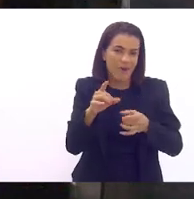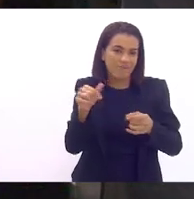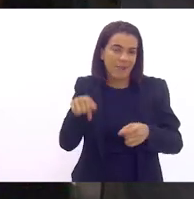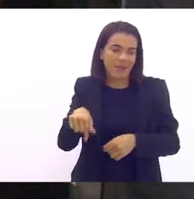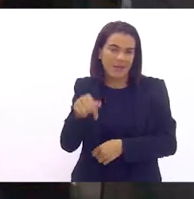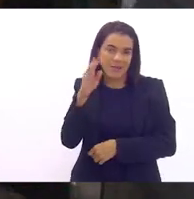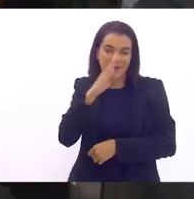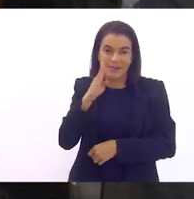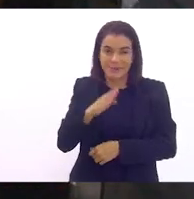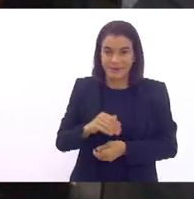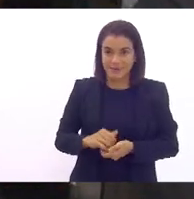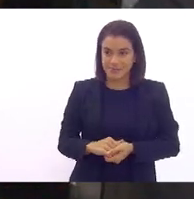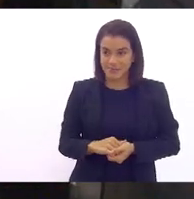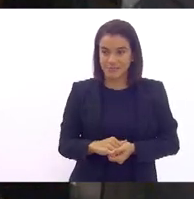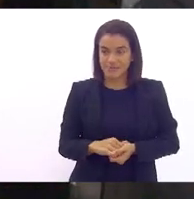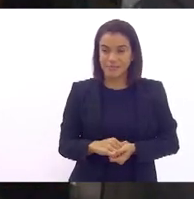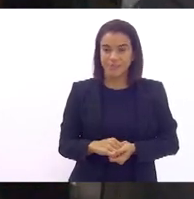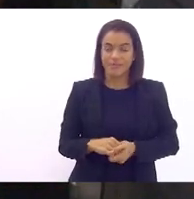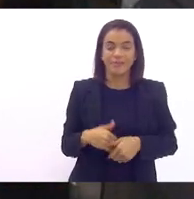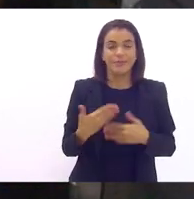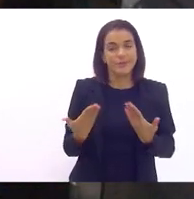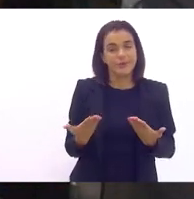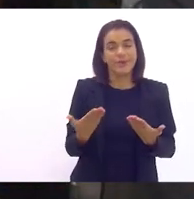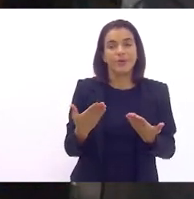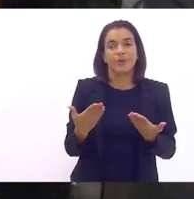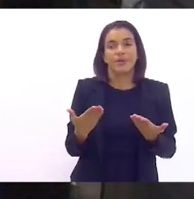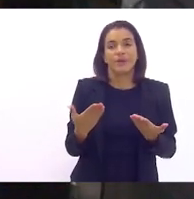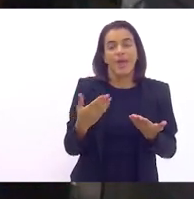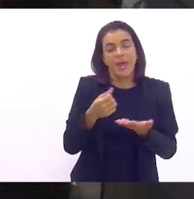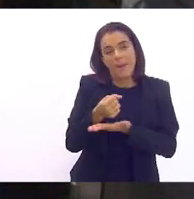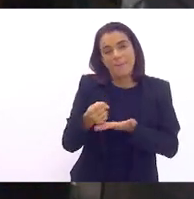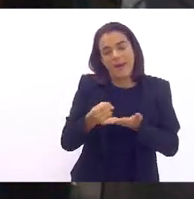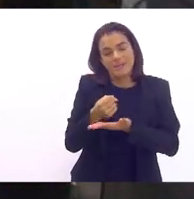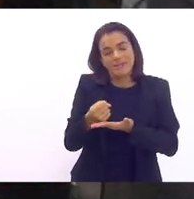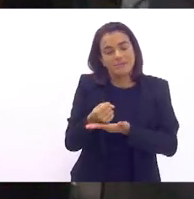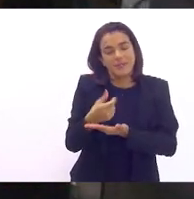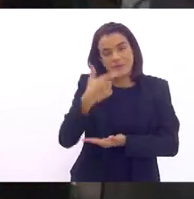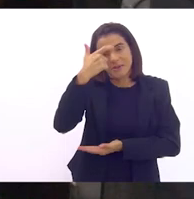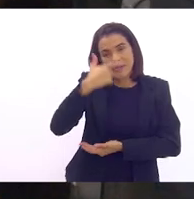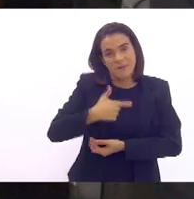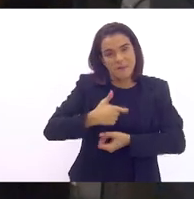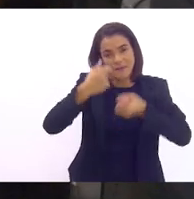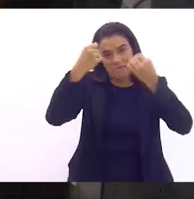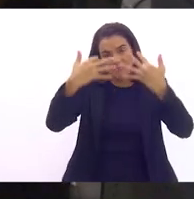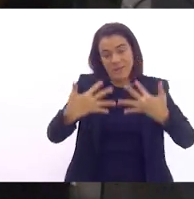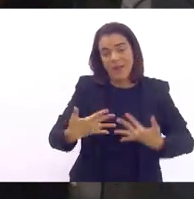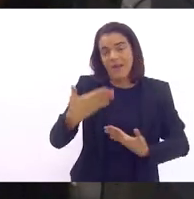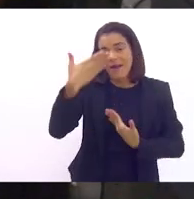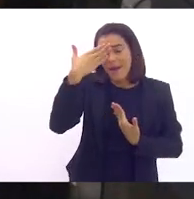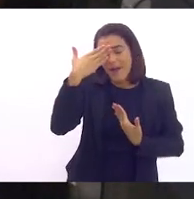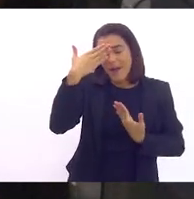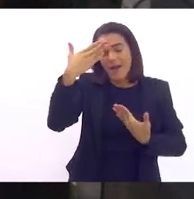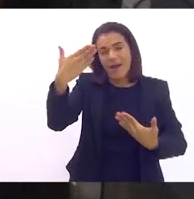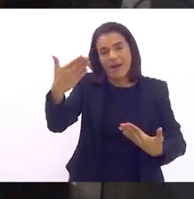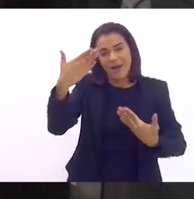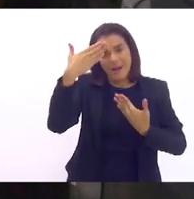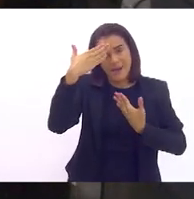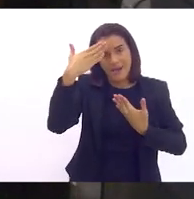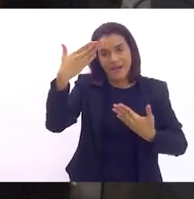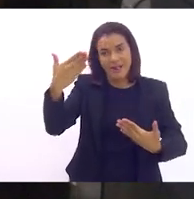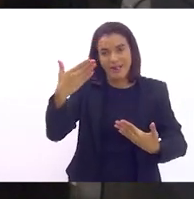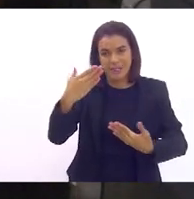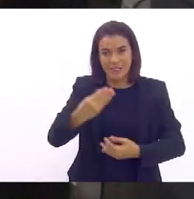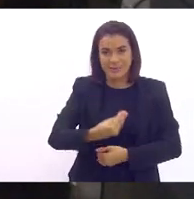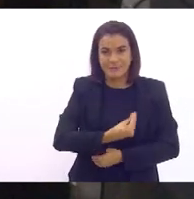né então Eh basicamente era isso que eu queria falar eu agradeço muitíssimo tá aqui e